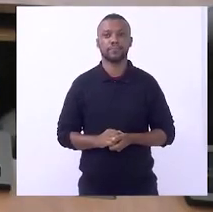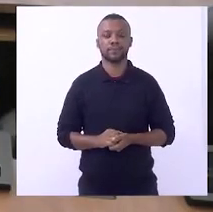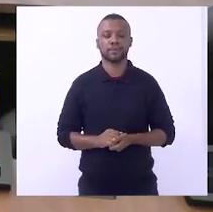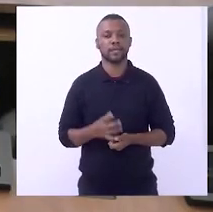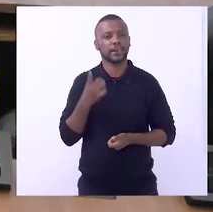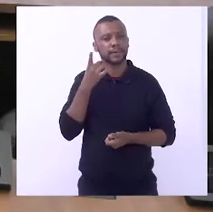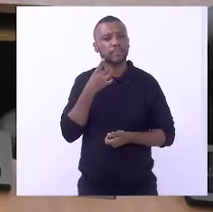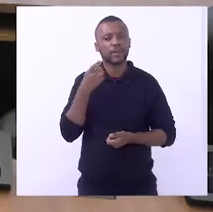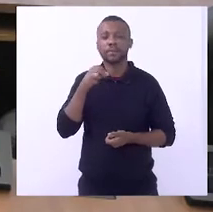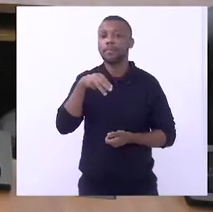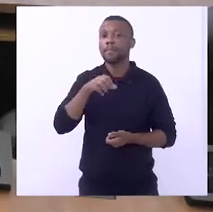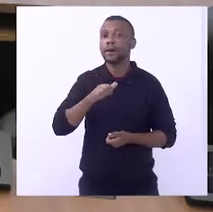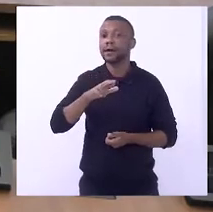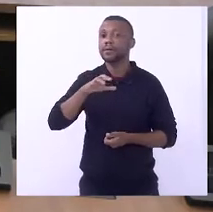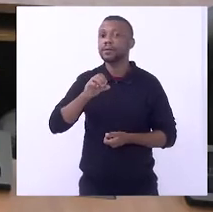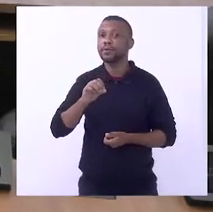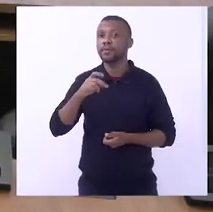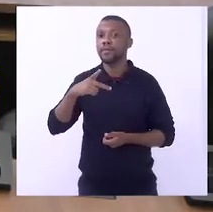Deputado Márcio Pacheco.